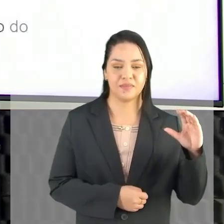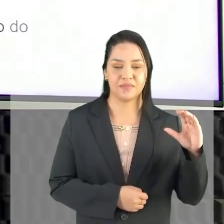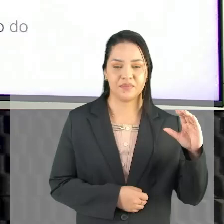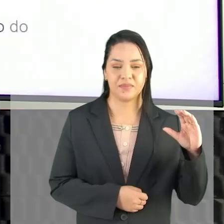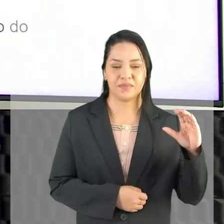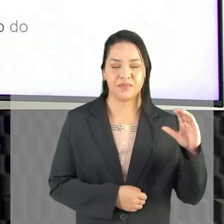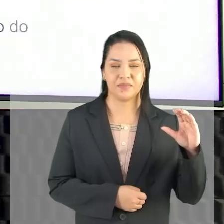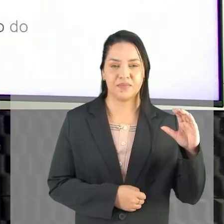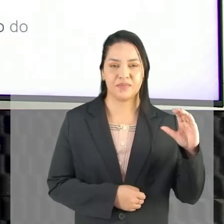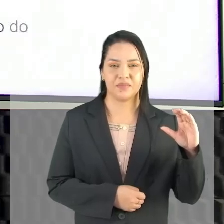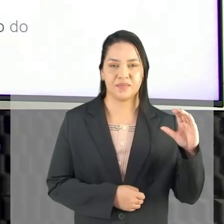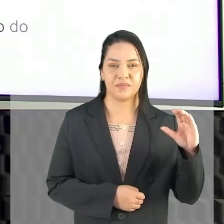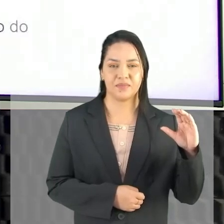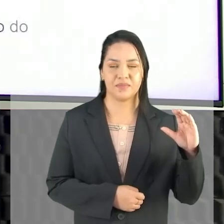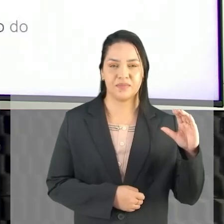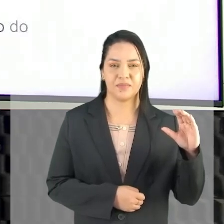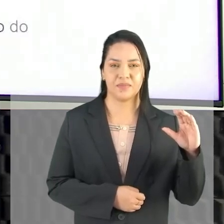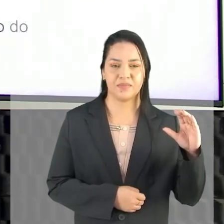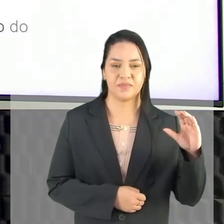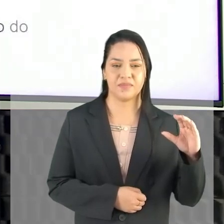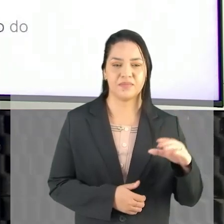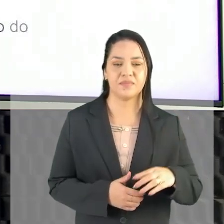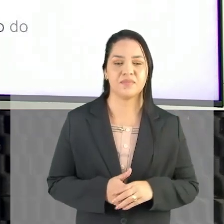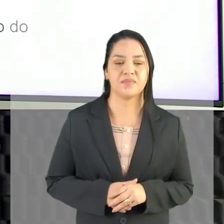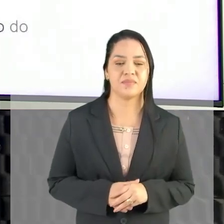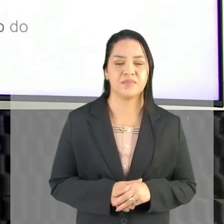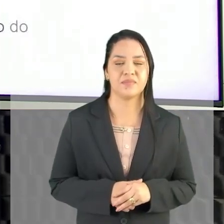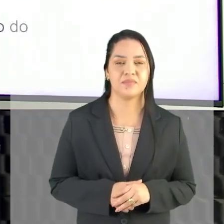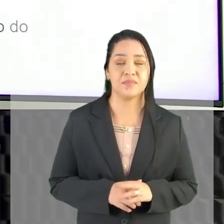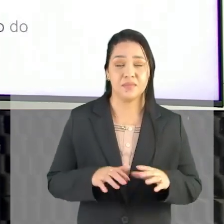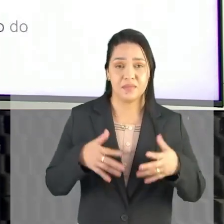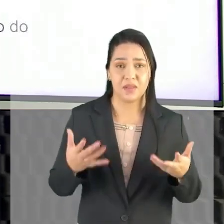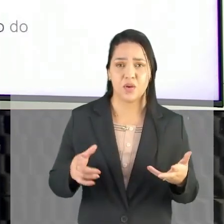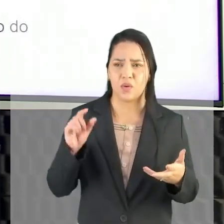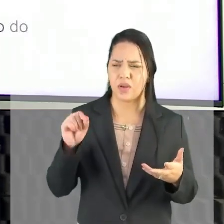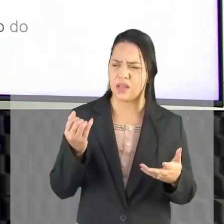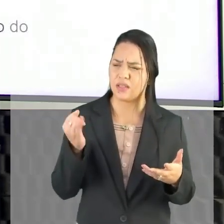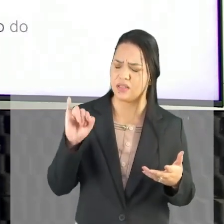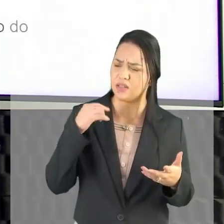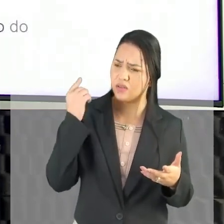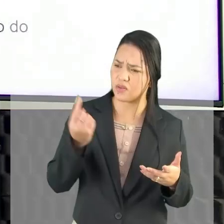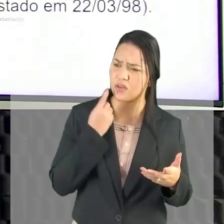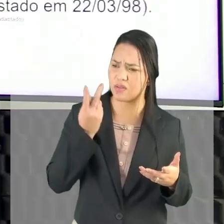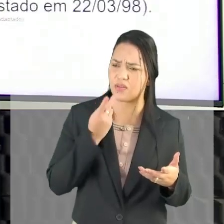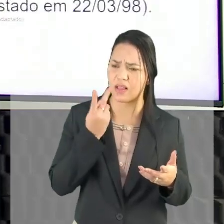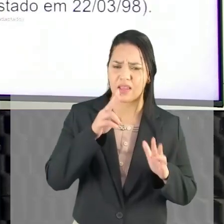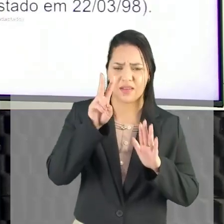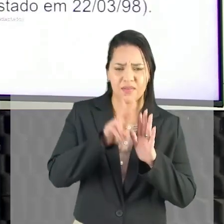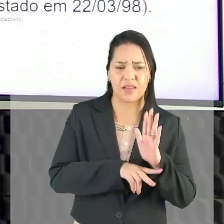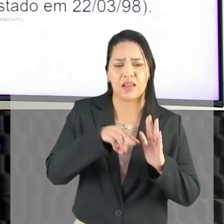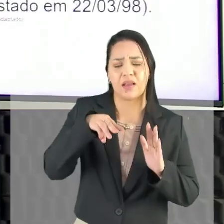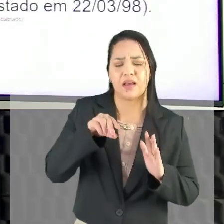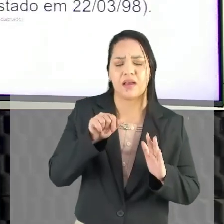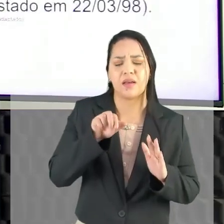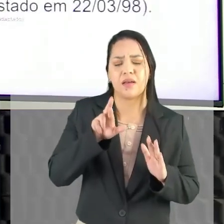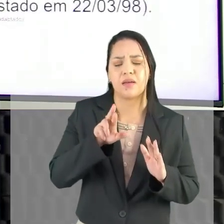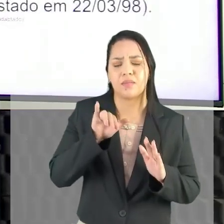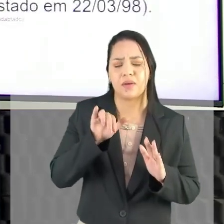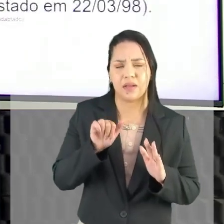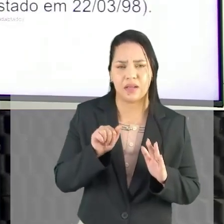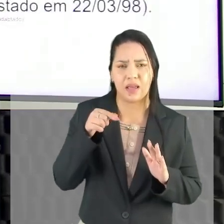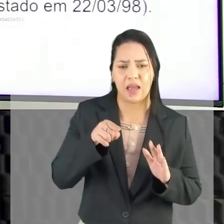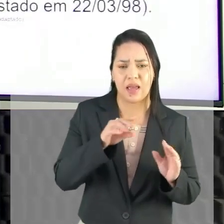de qualificação do trabalhador rural. Claro que, se a gente está falando que Vila Maria, olha só,